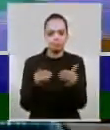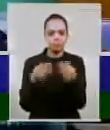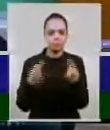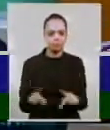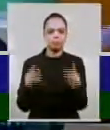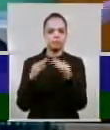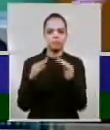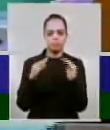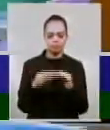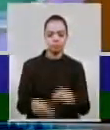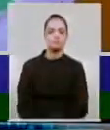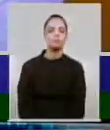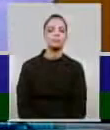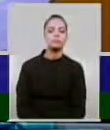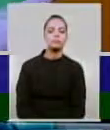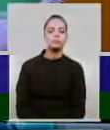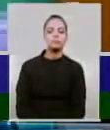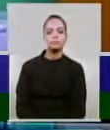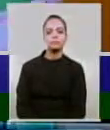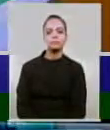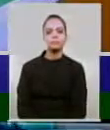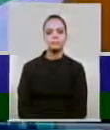dessa casa.